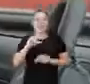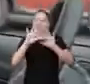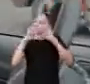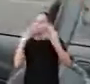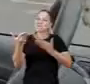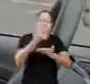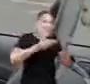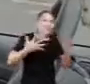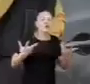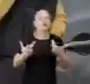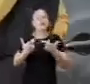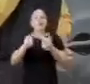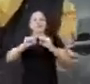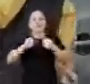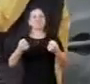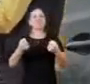Envolve todo o ciclo dela.